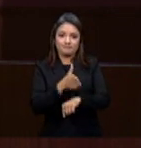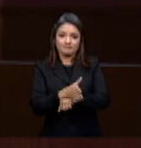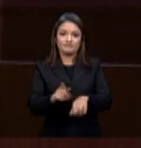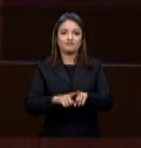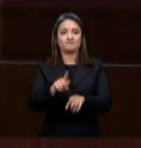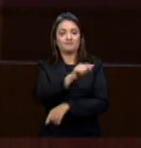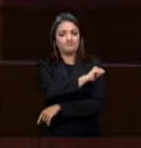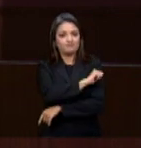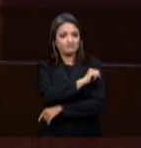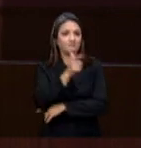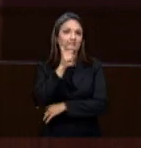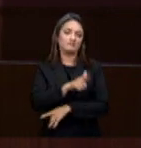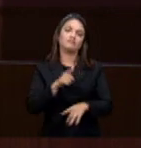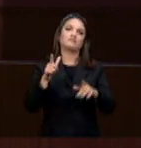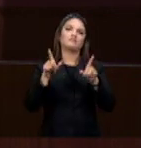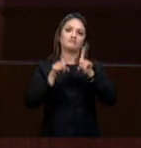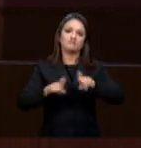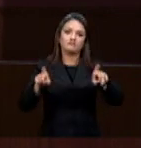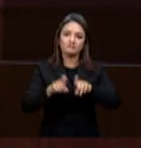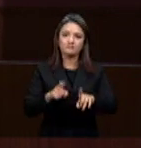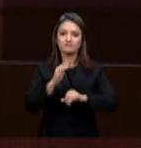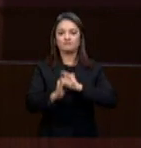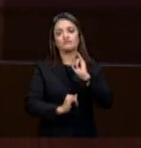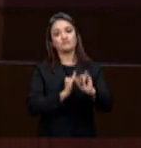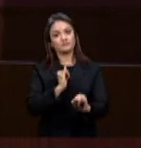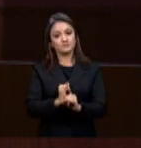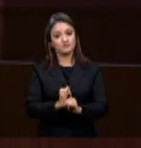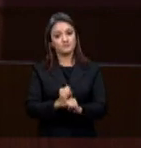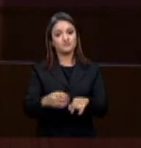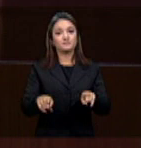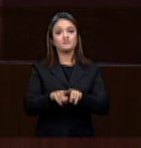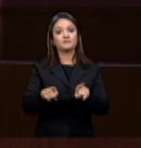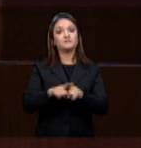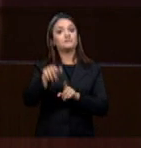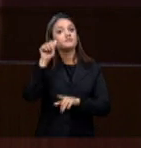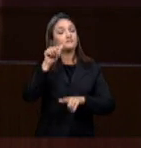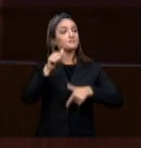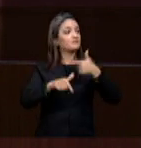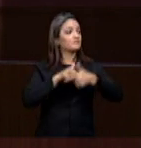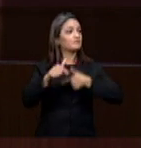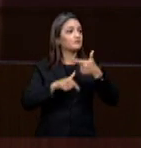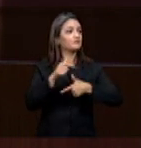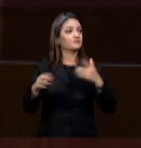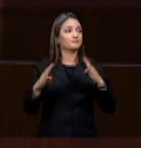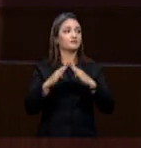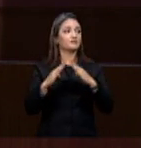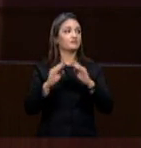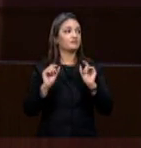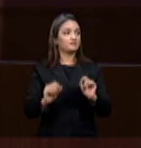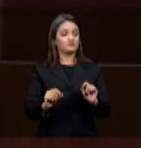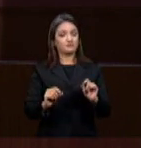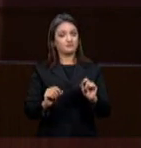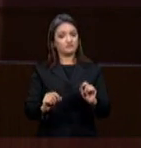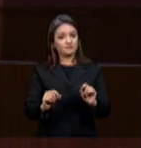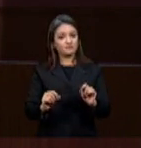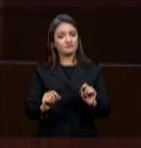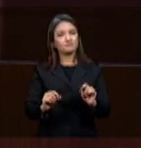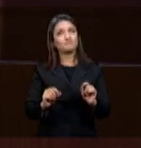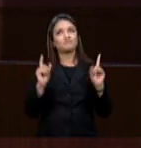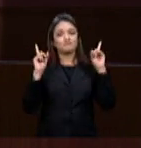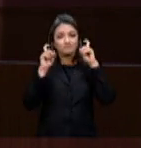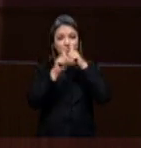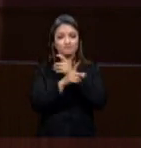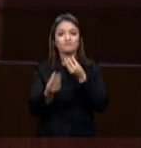próprios alunos a computador a internet as trabalhadoras domésticas e talvez o é o exemplo mais dramático de